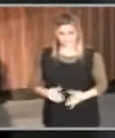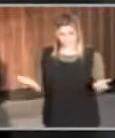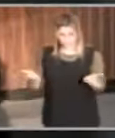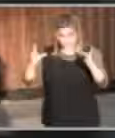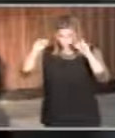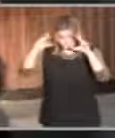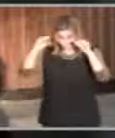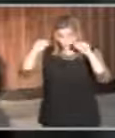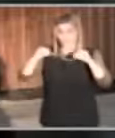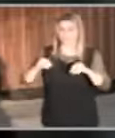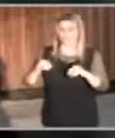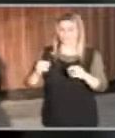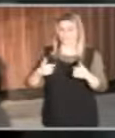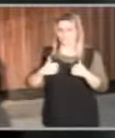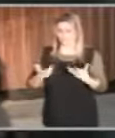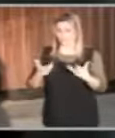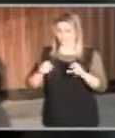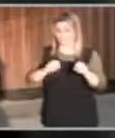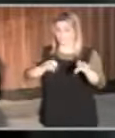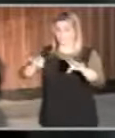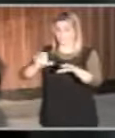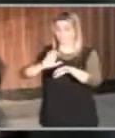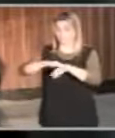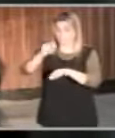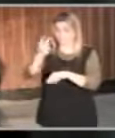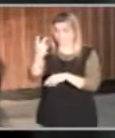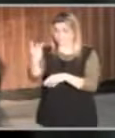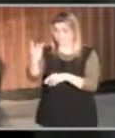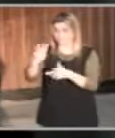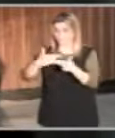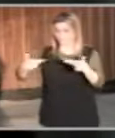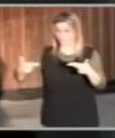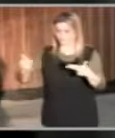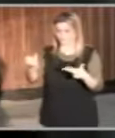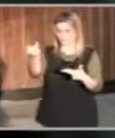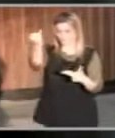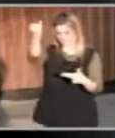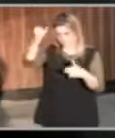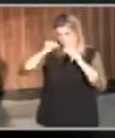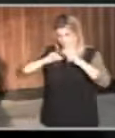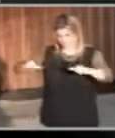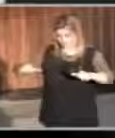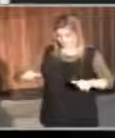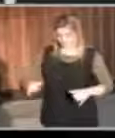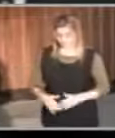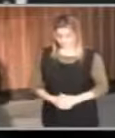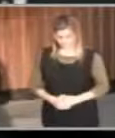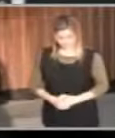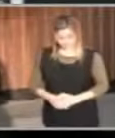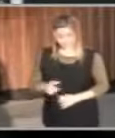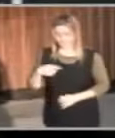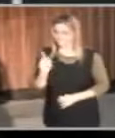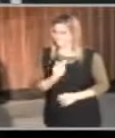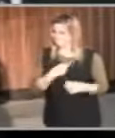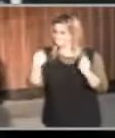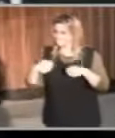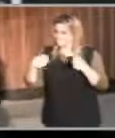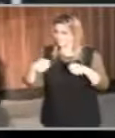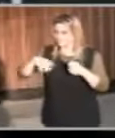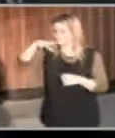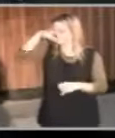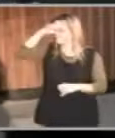não é teu dia não é do Senhor para estar aqui para a gente começar a investir na paixão